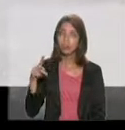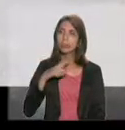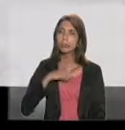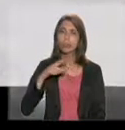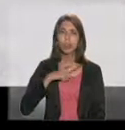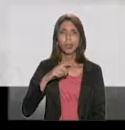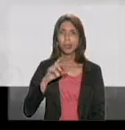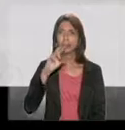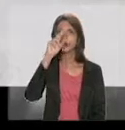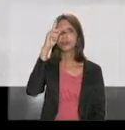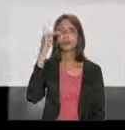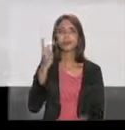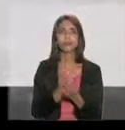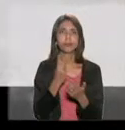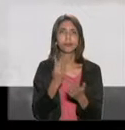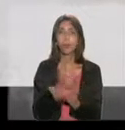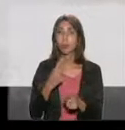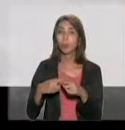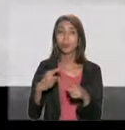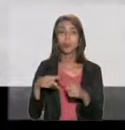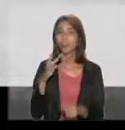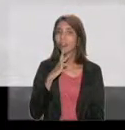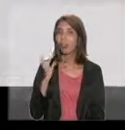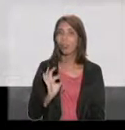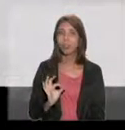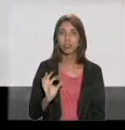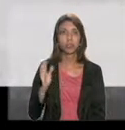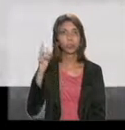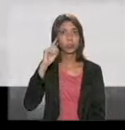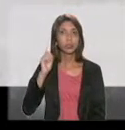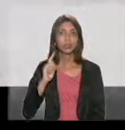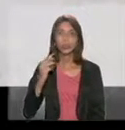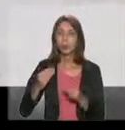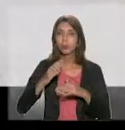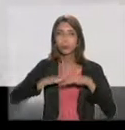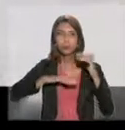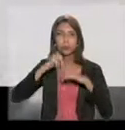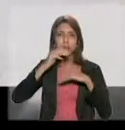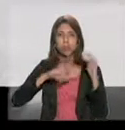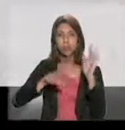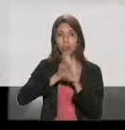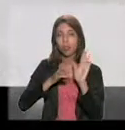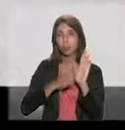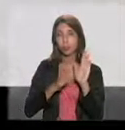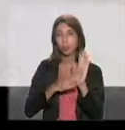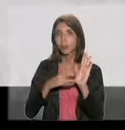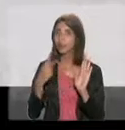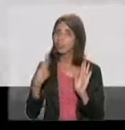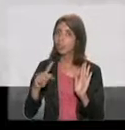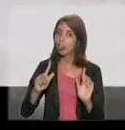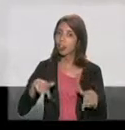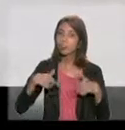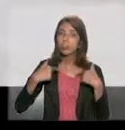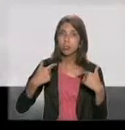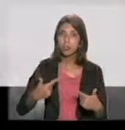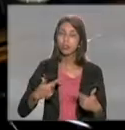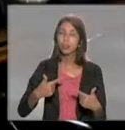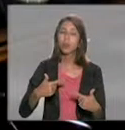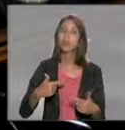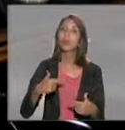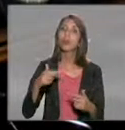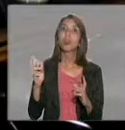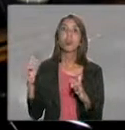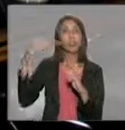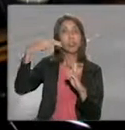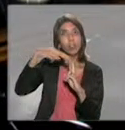em que existiu vários equívocos por desconhecimento pelo uso da sua qualificação que essa lei propõe dentro